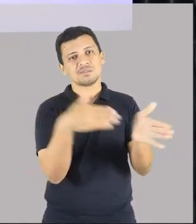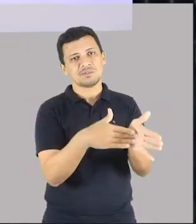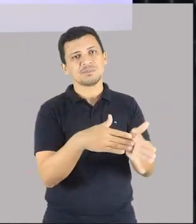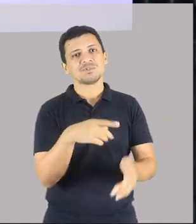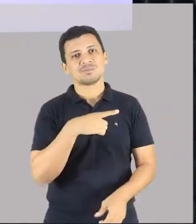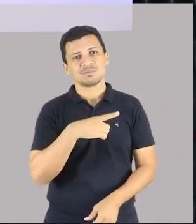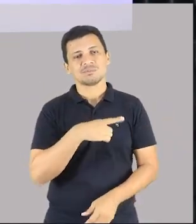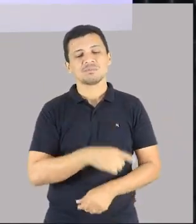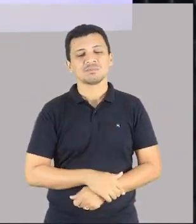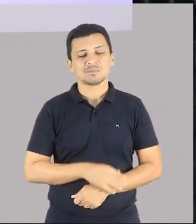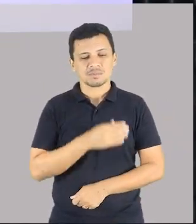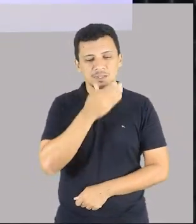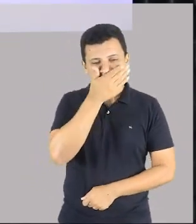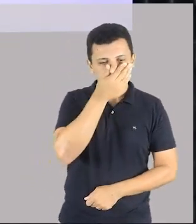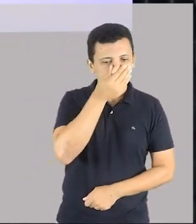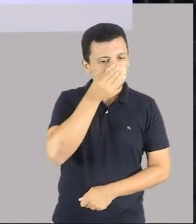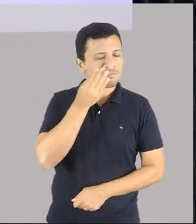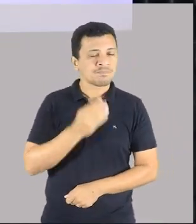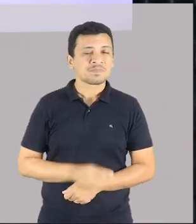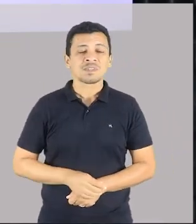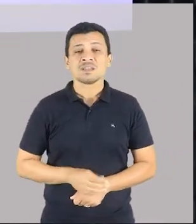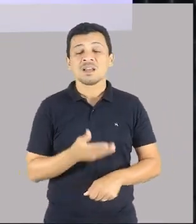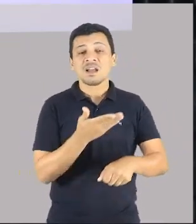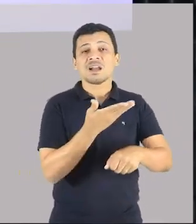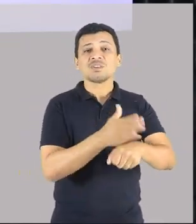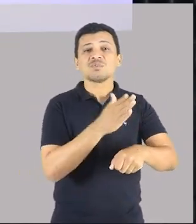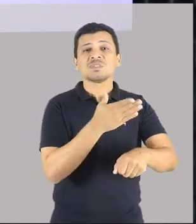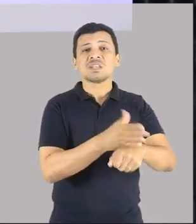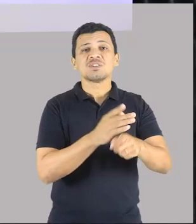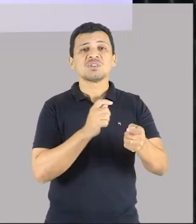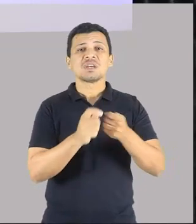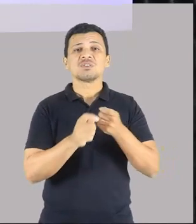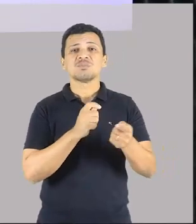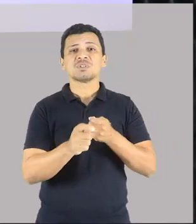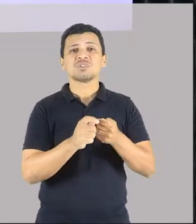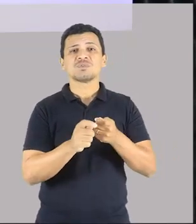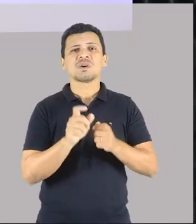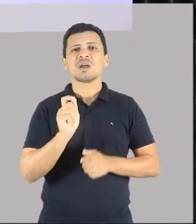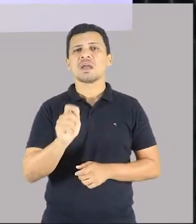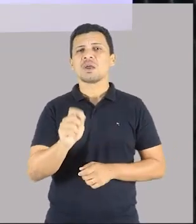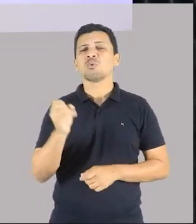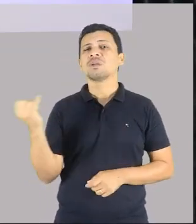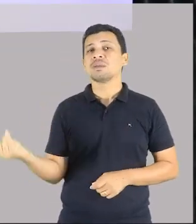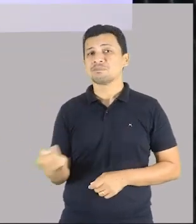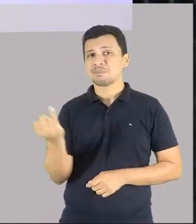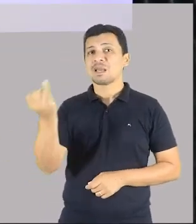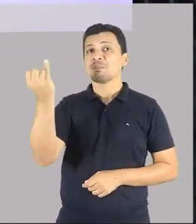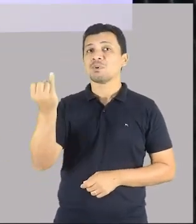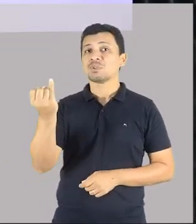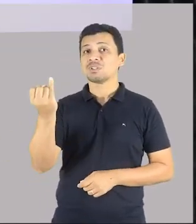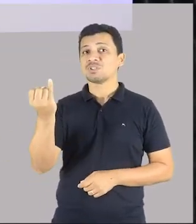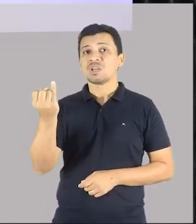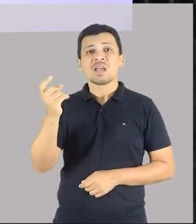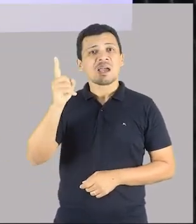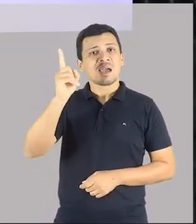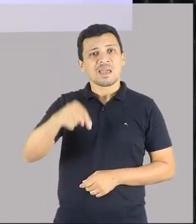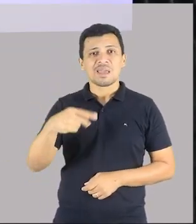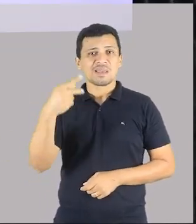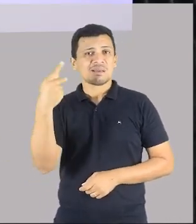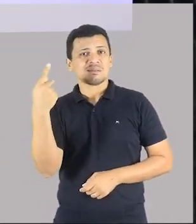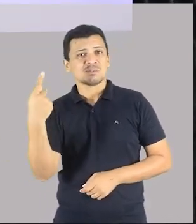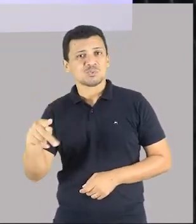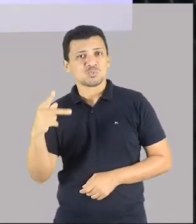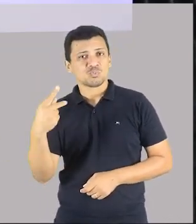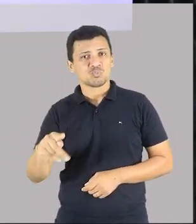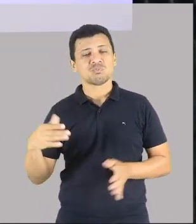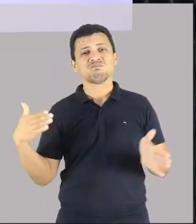direcionada. Na verdade, a atividade administrativa é, por essência, limitada. A essência dela é essa, ela é,